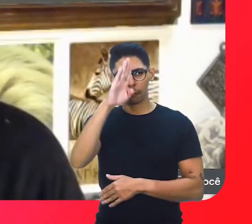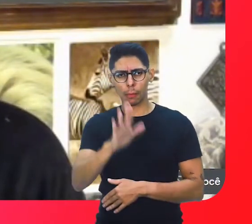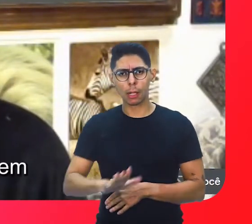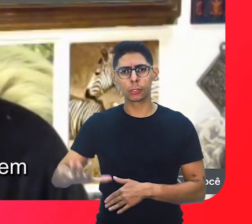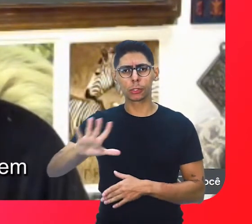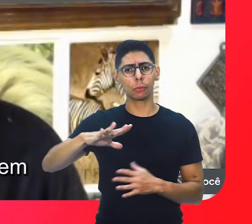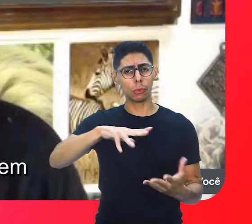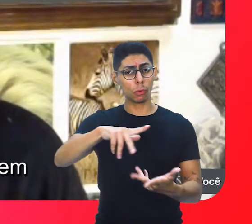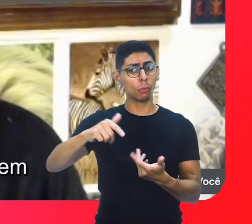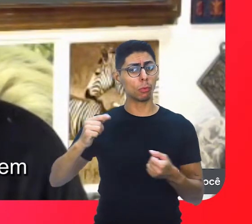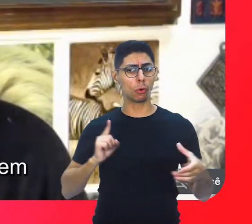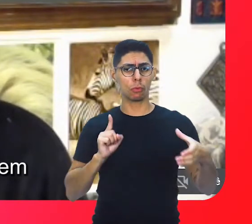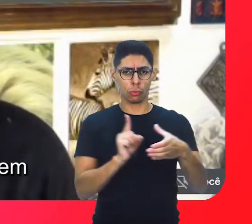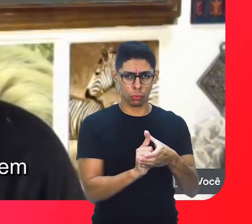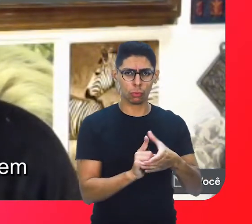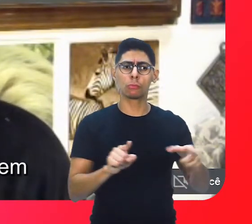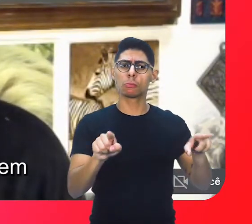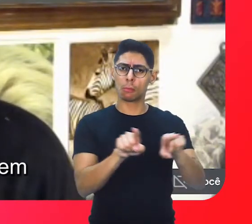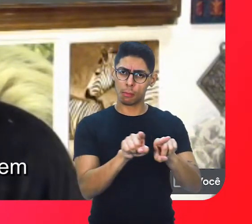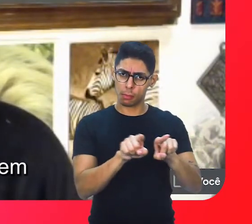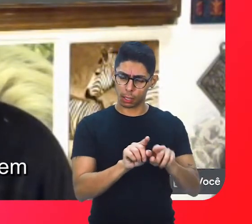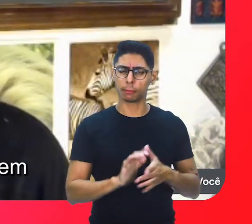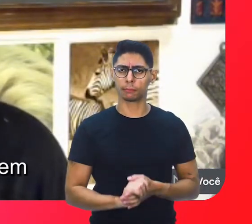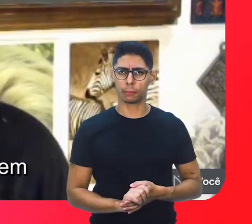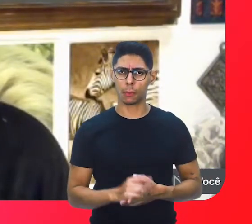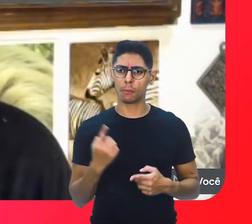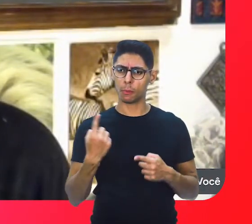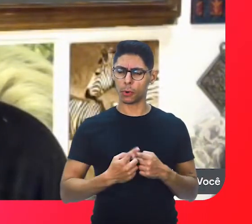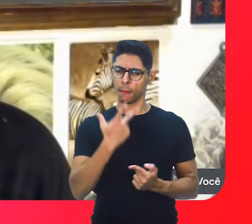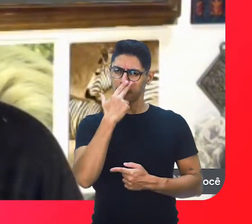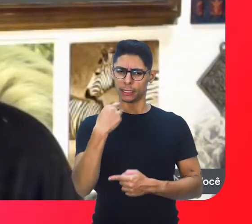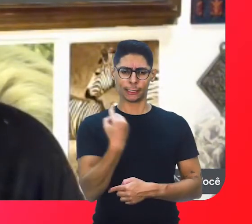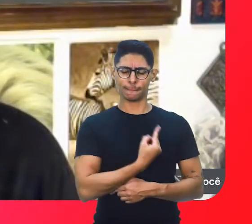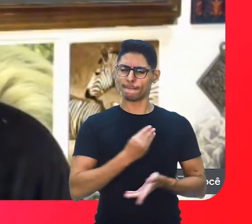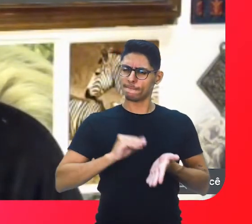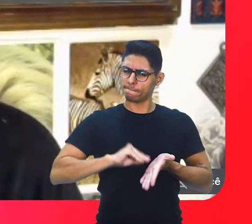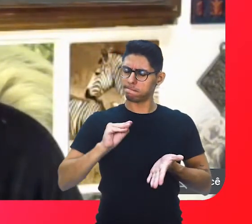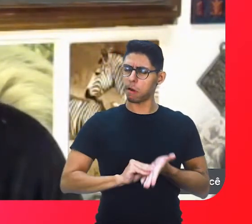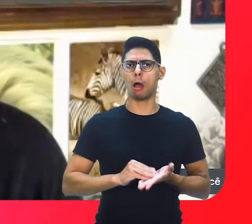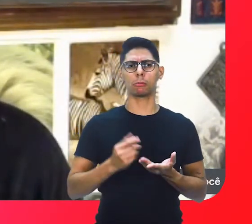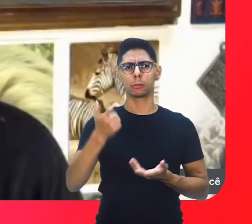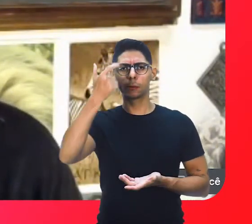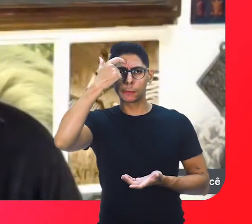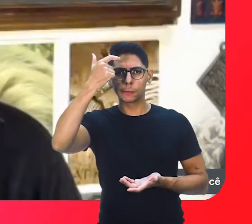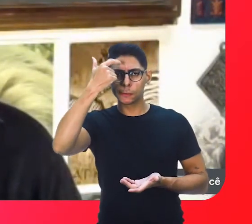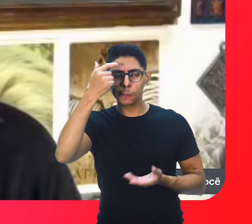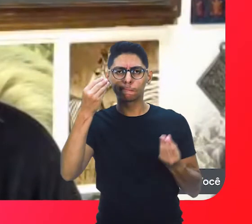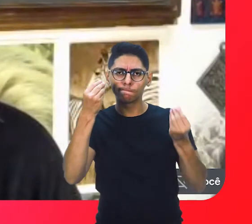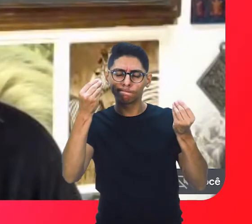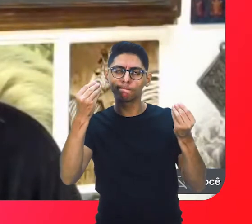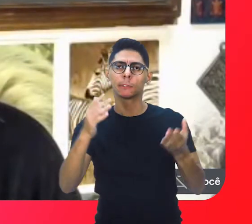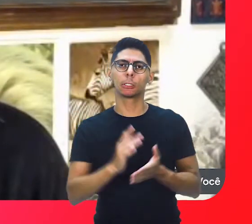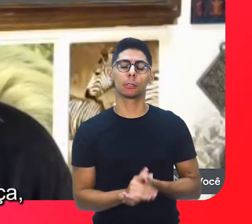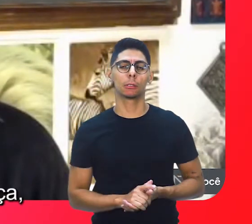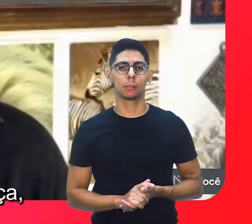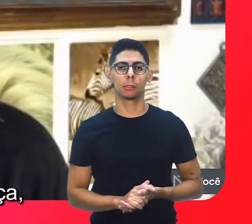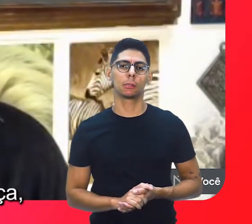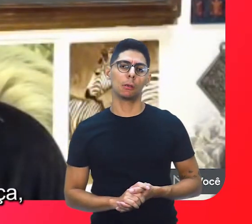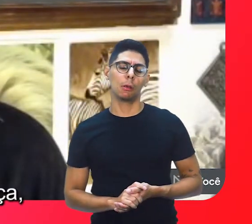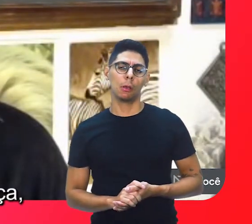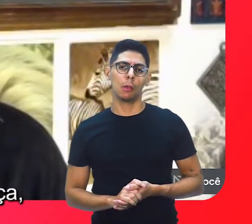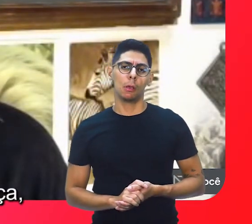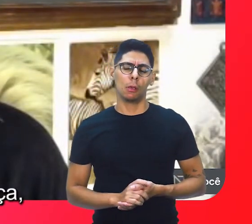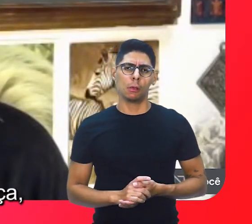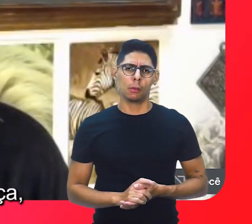né? Porque eu acho que a gente ainda não tem essa consciência, por mais difícil que seja falar. Tem muita